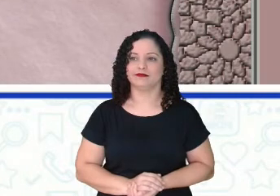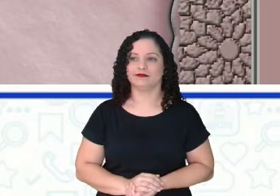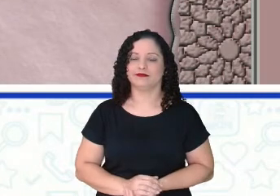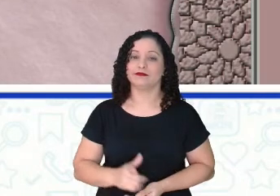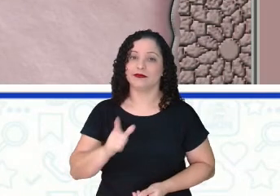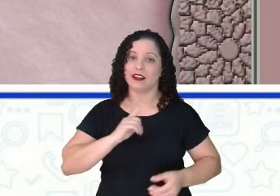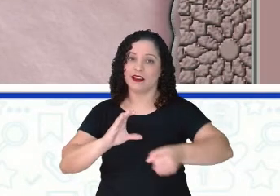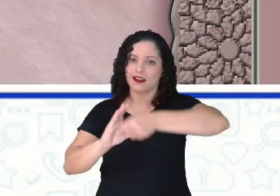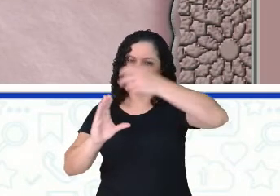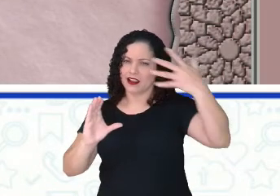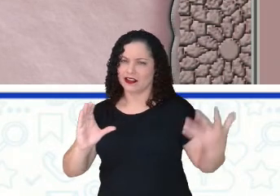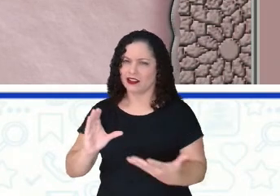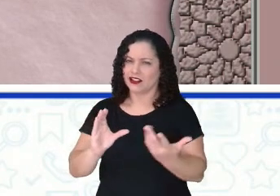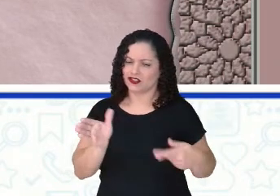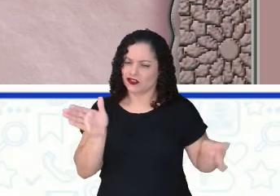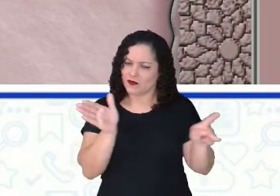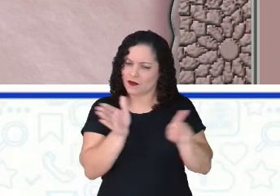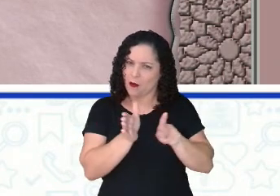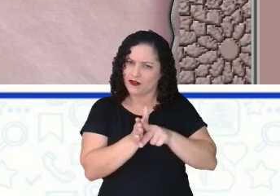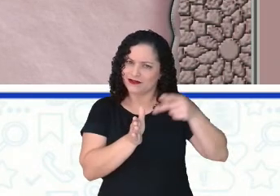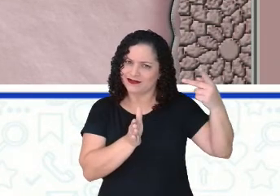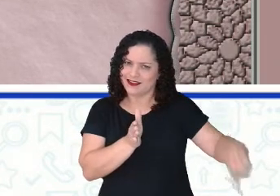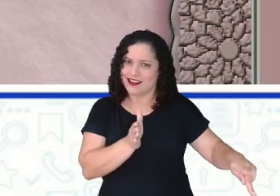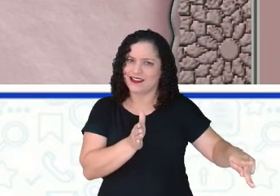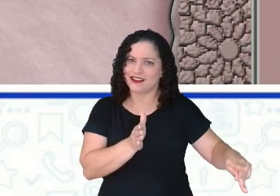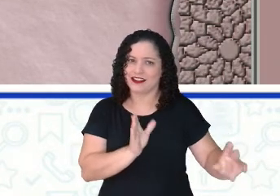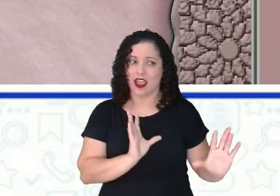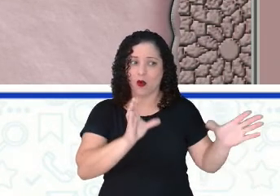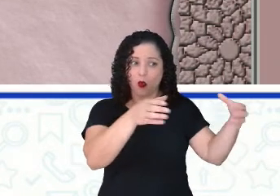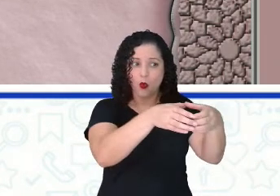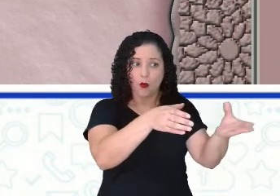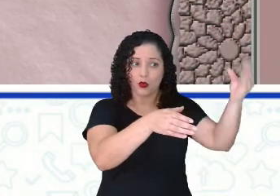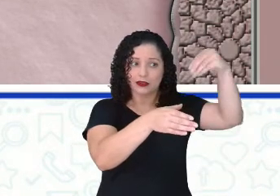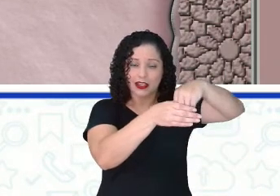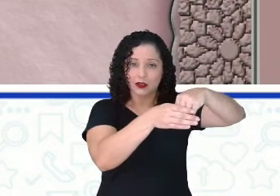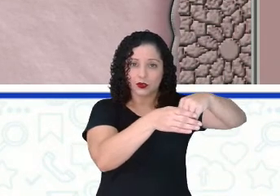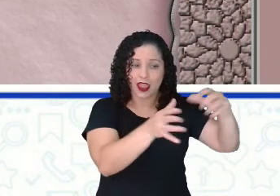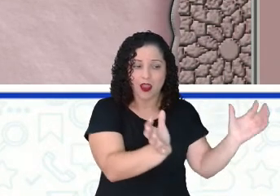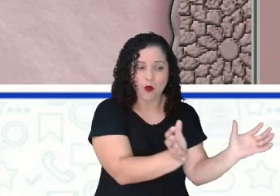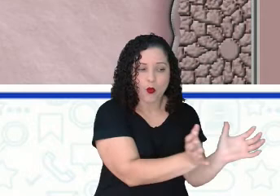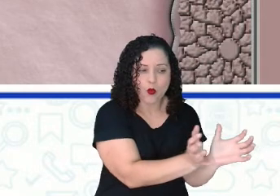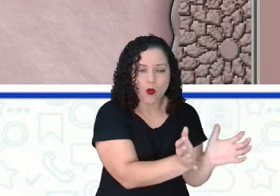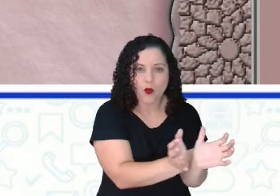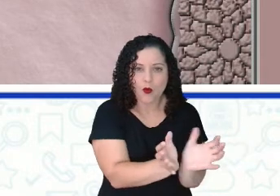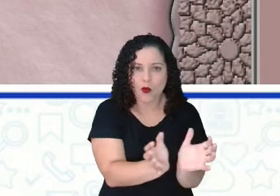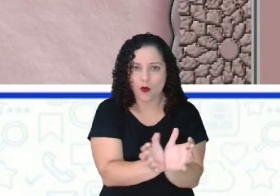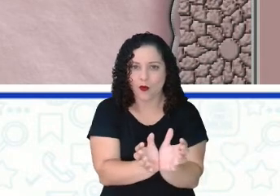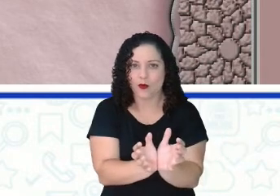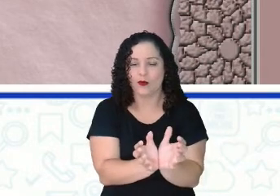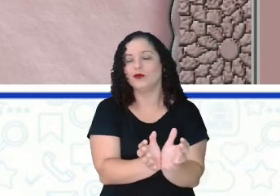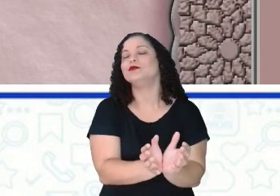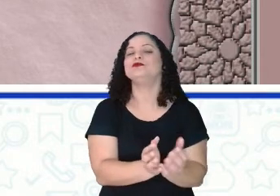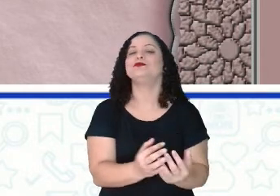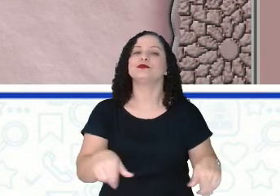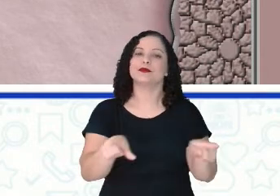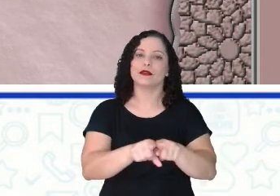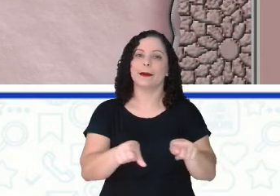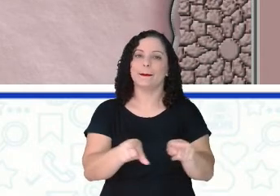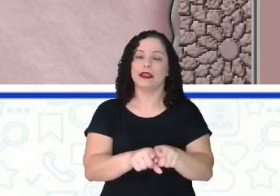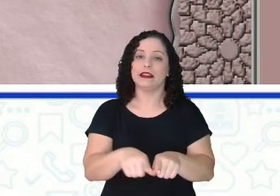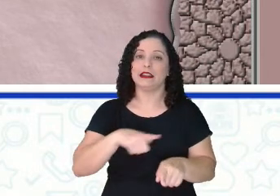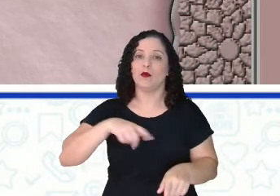Representam as características específicas de uma subclasse, permite a associação a uma classe superior